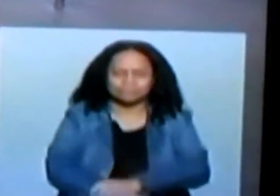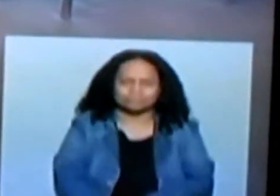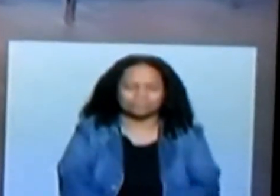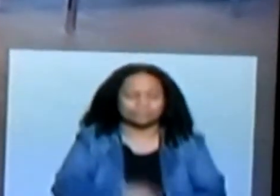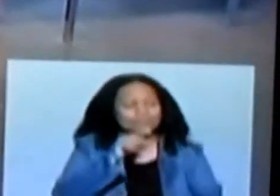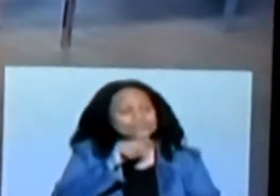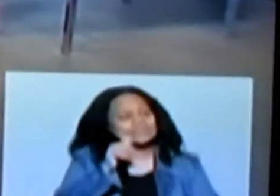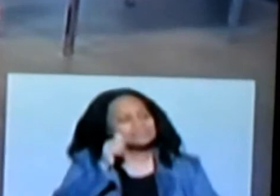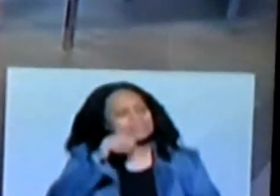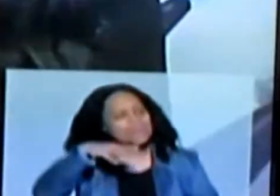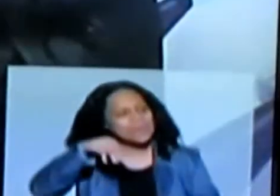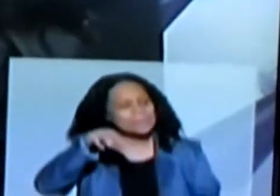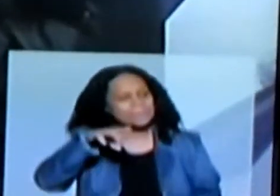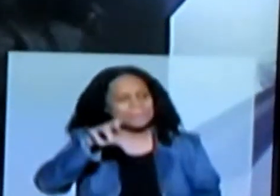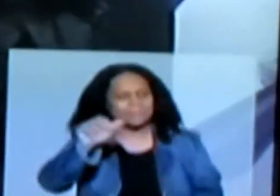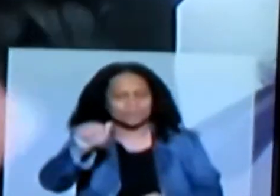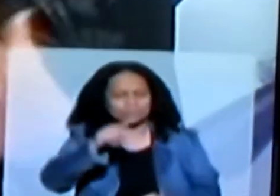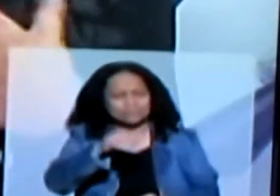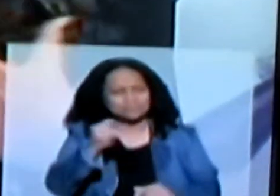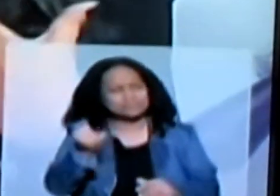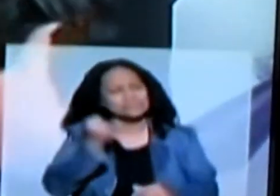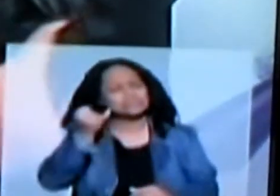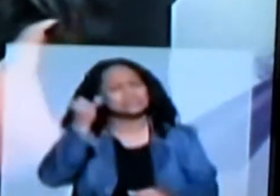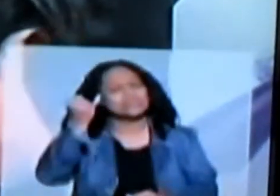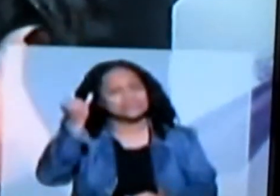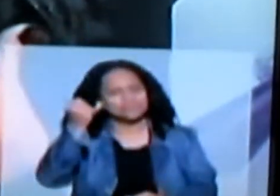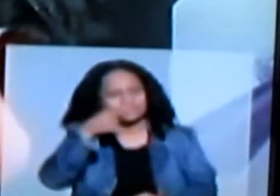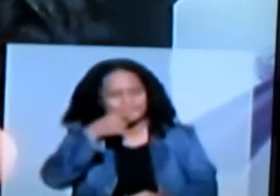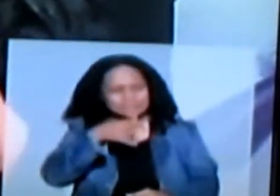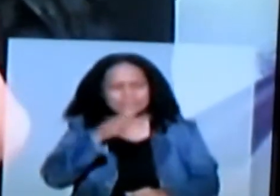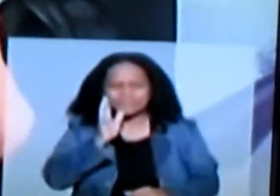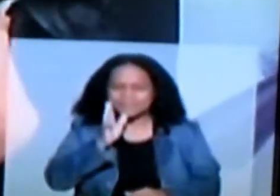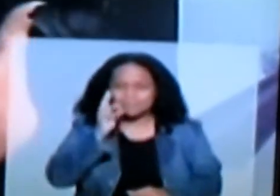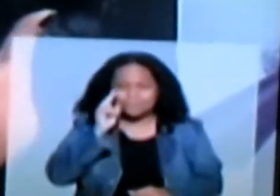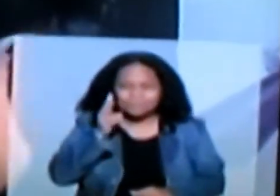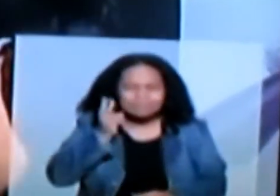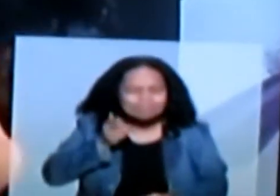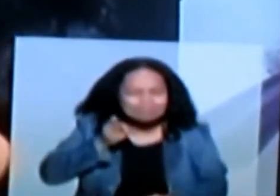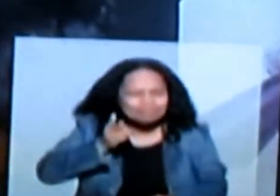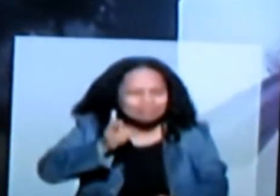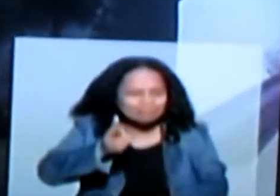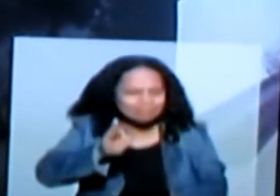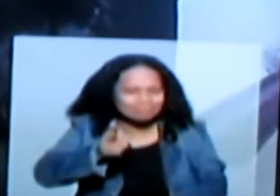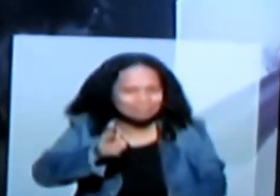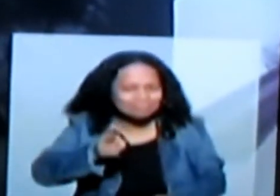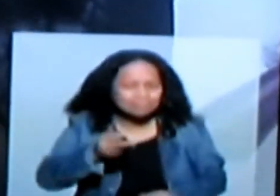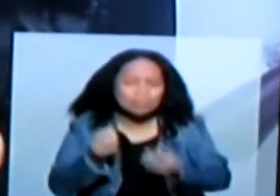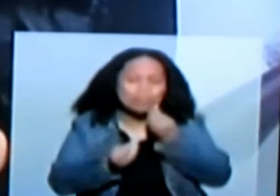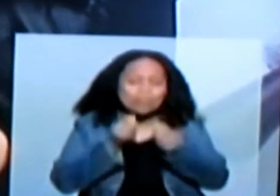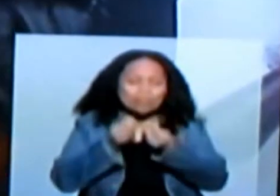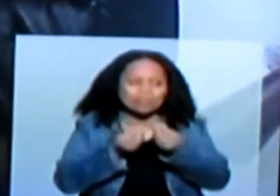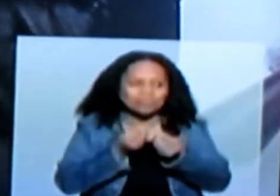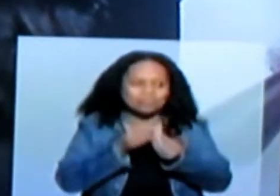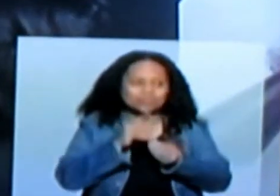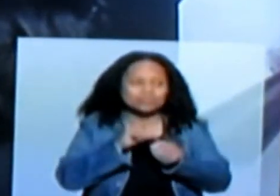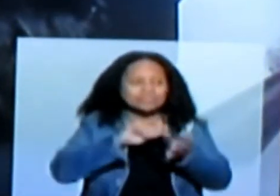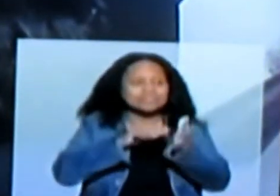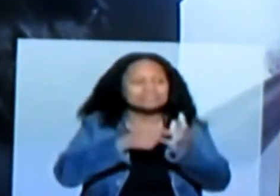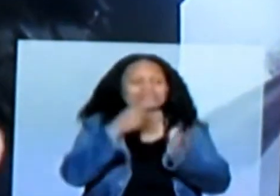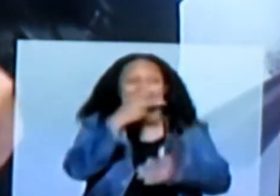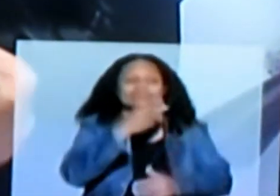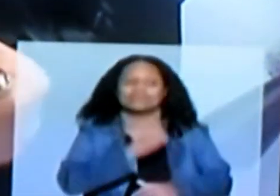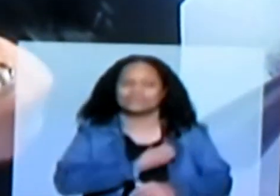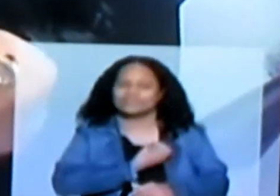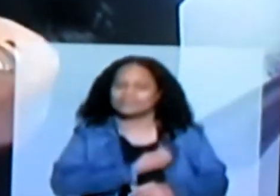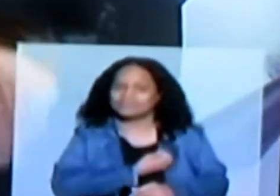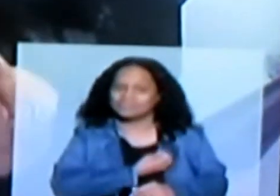adult. Mayara, como é que você vê a importância dos booktubers? Você que é fanzoca, como é que você vê isso? O